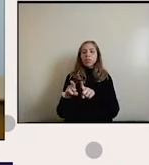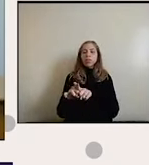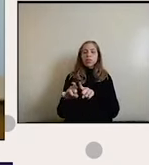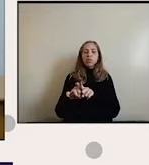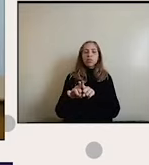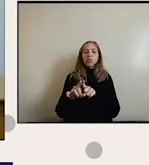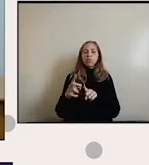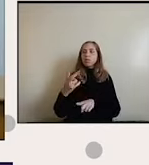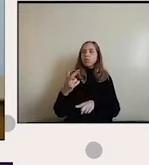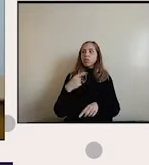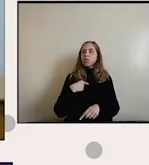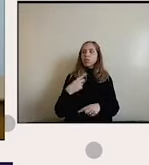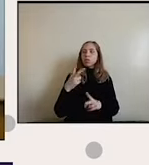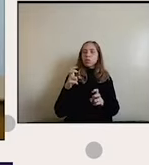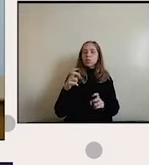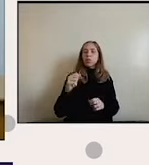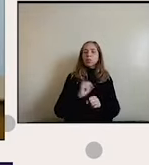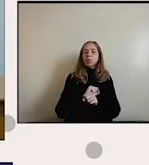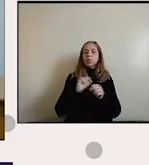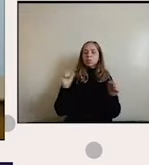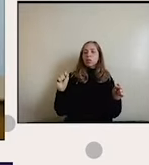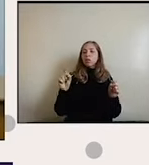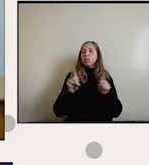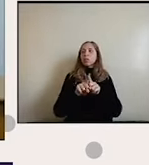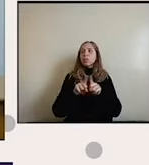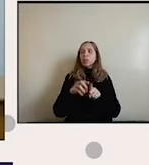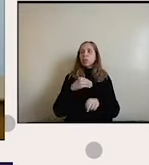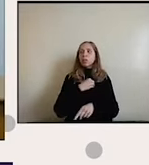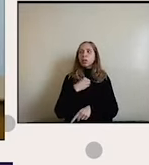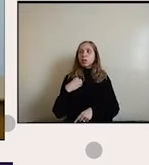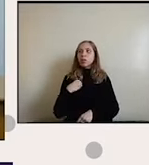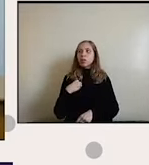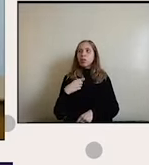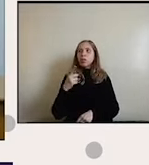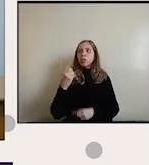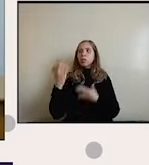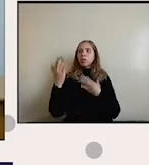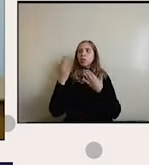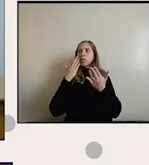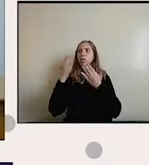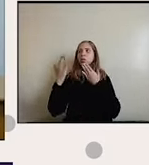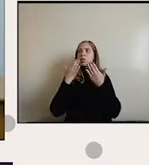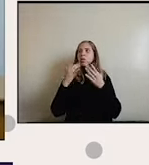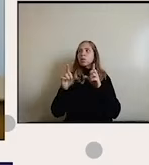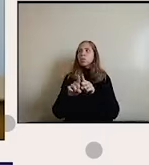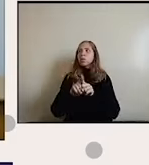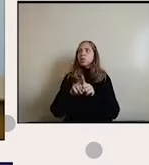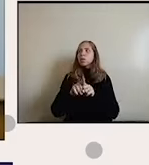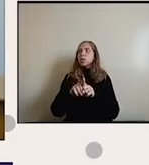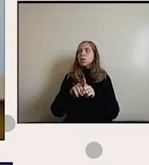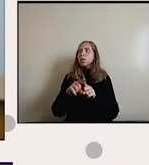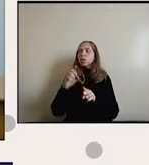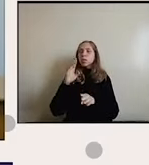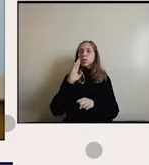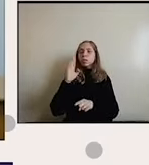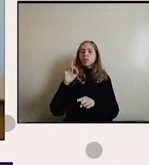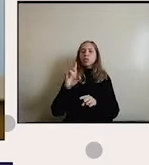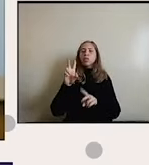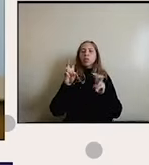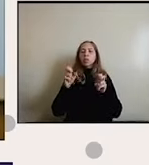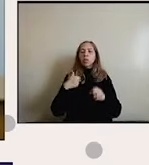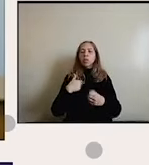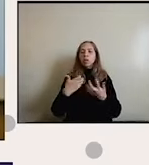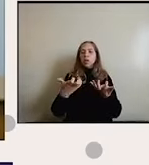um médico, uma médica e um psicólogo. E, primeiramente, eu gostaria, então, de chamar